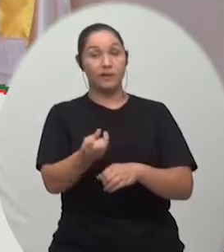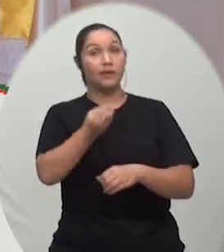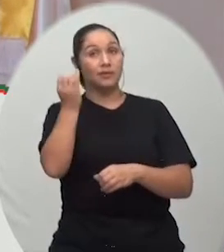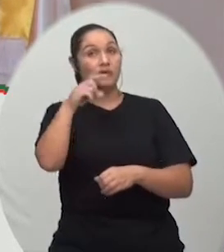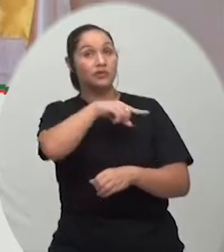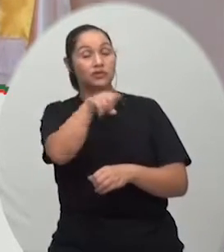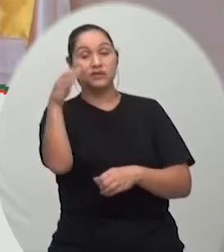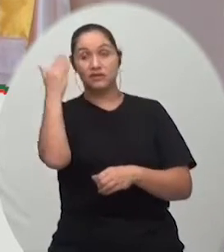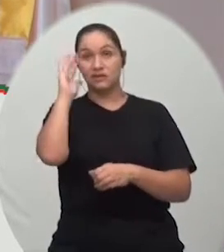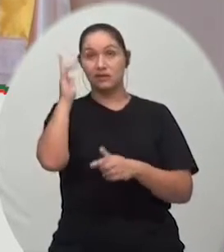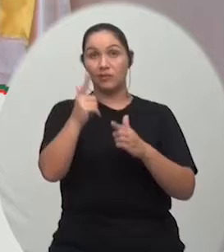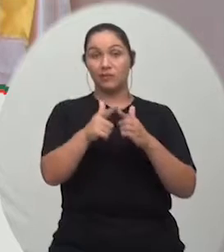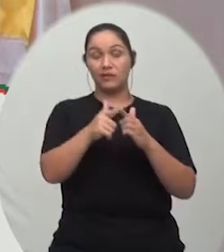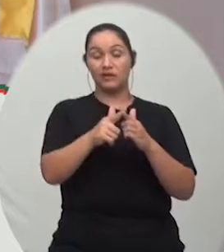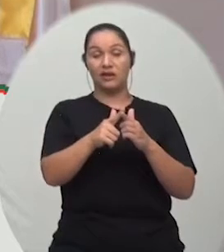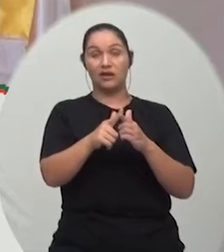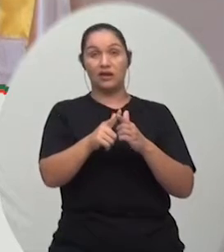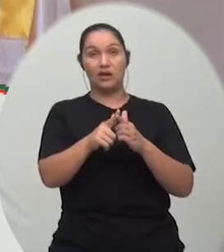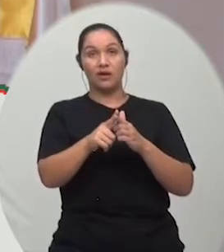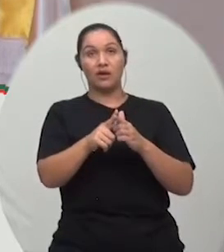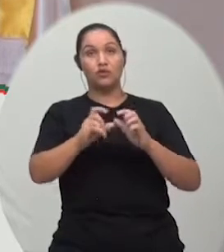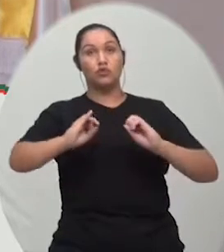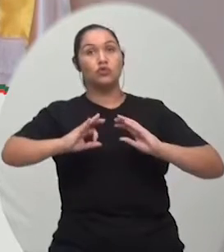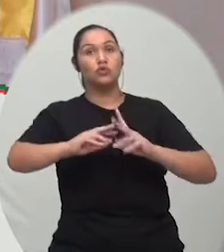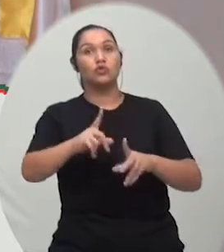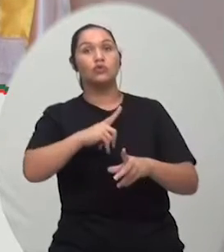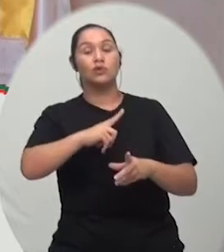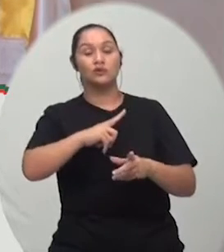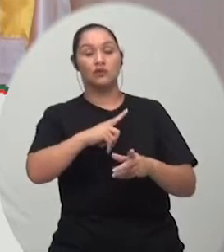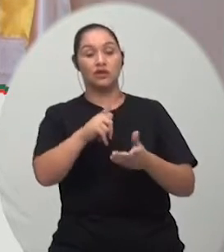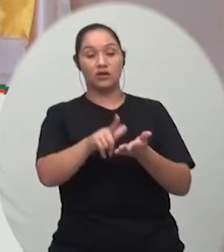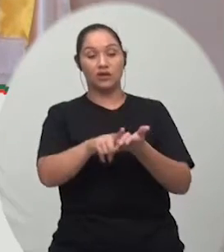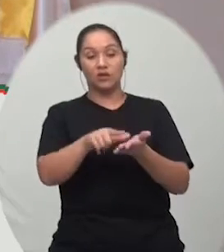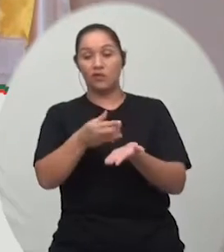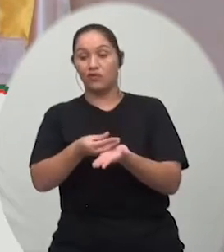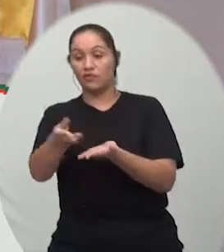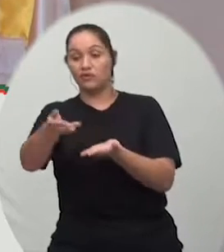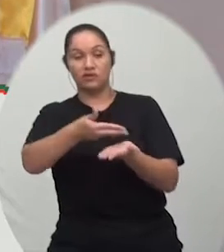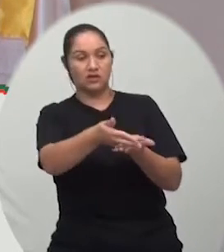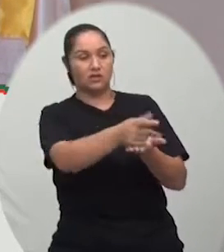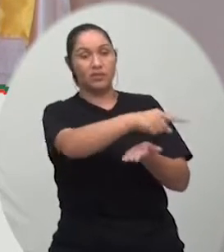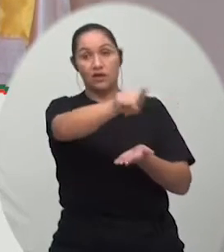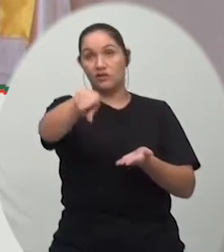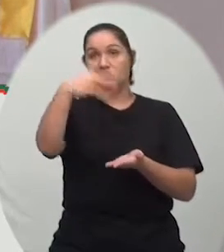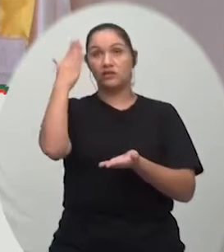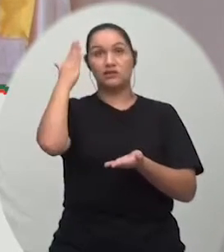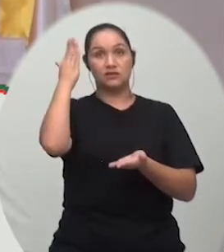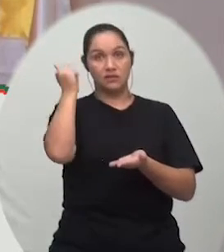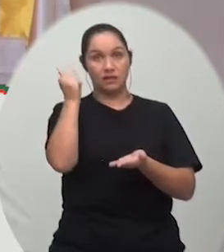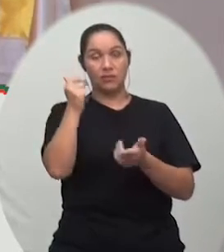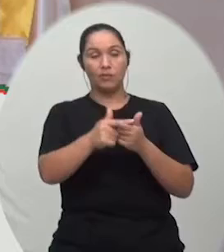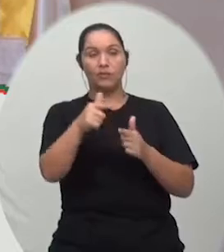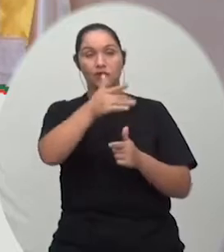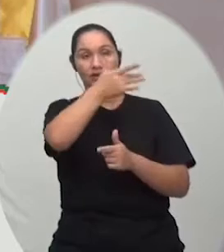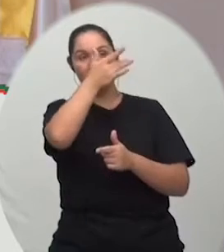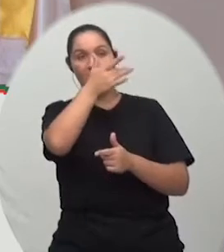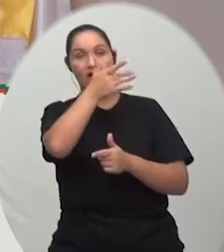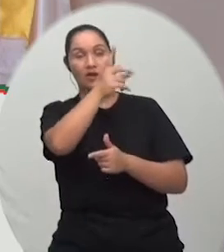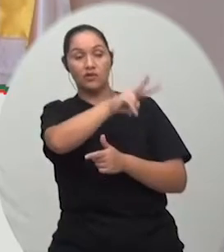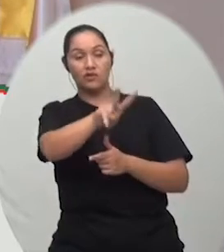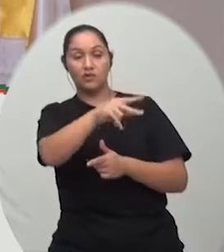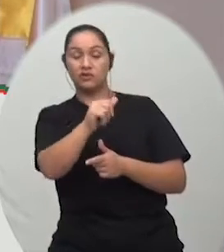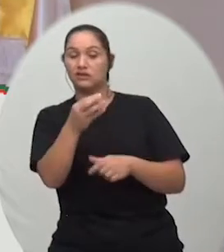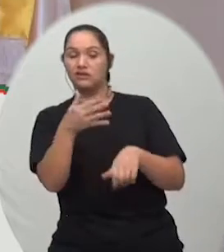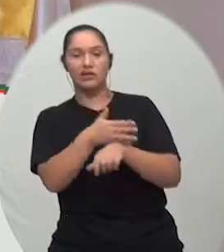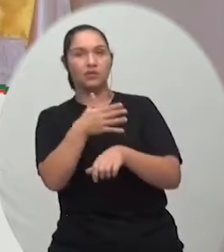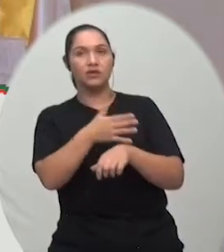que foi entregue, que fala exatamente desse assunto, que eu posso distribuir para todos. tá? Para que, para todos aqueles que não estiveram lá, obviamente, para